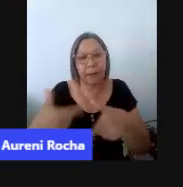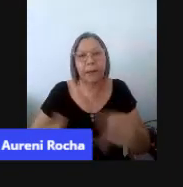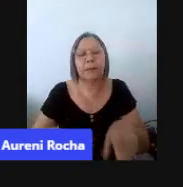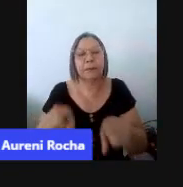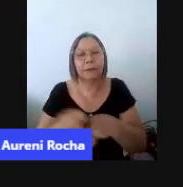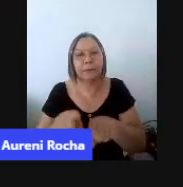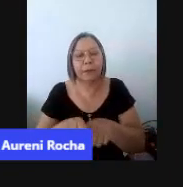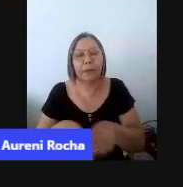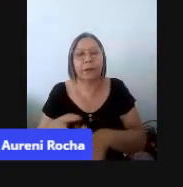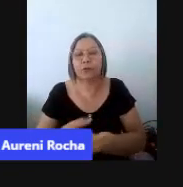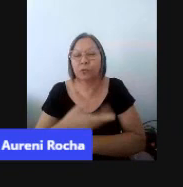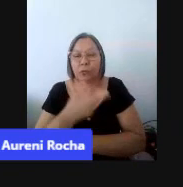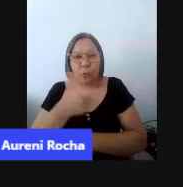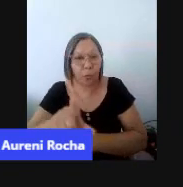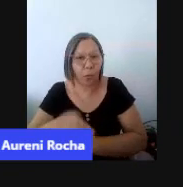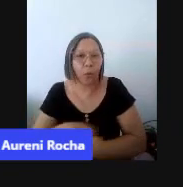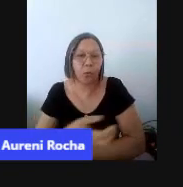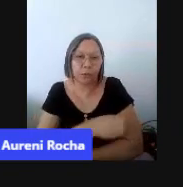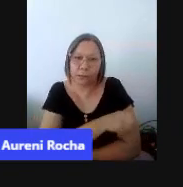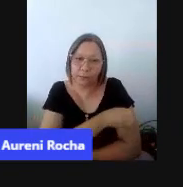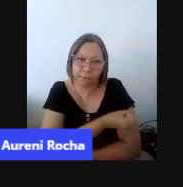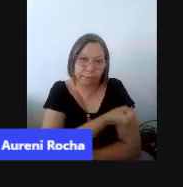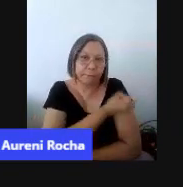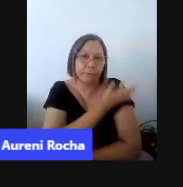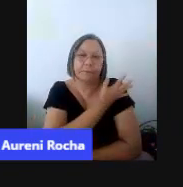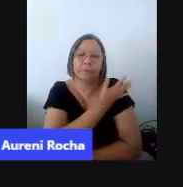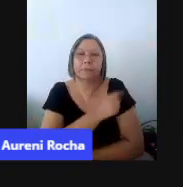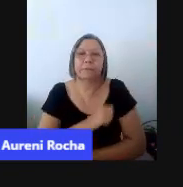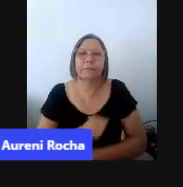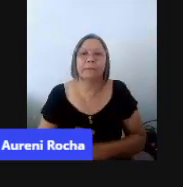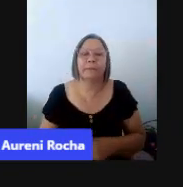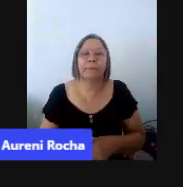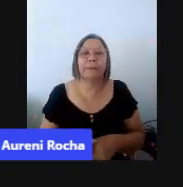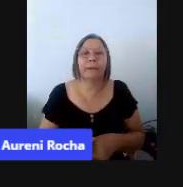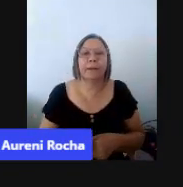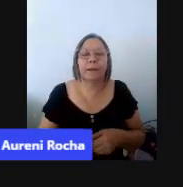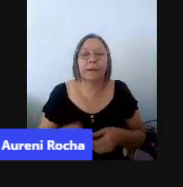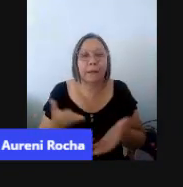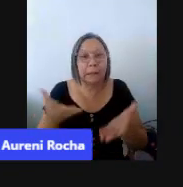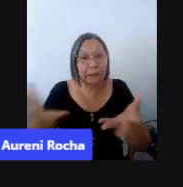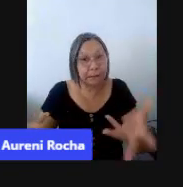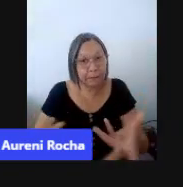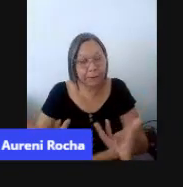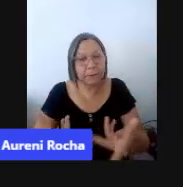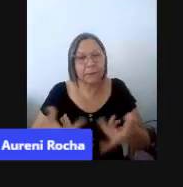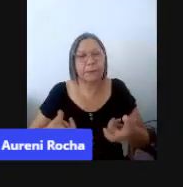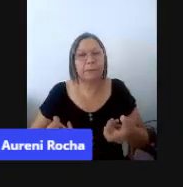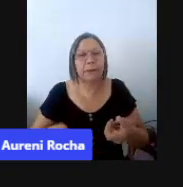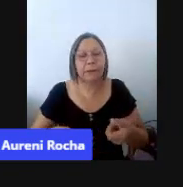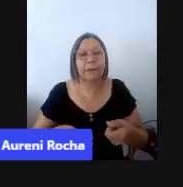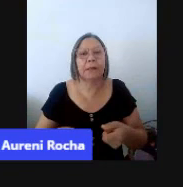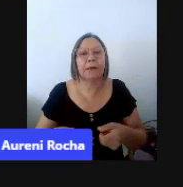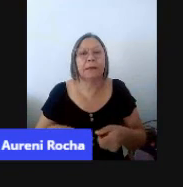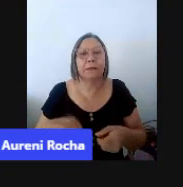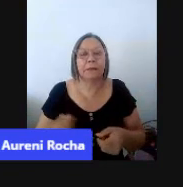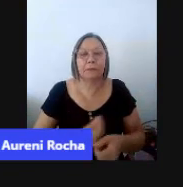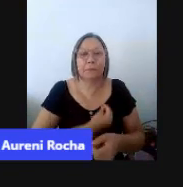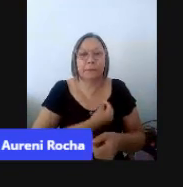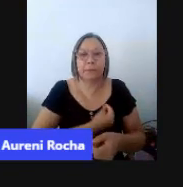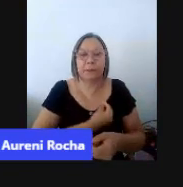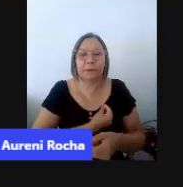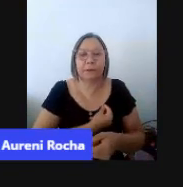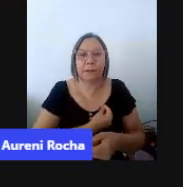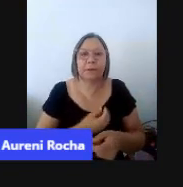fundamental. Essas habilidades e implicações socioambientais estão presentes tanto no